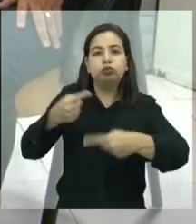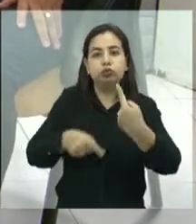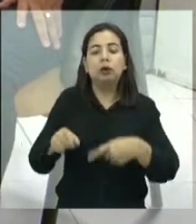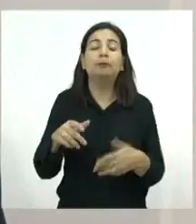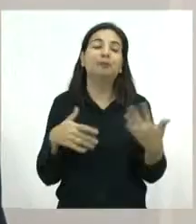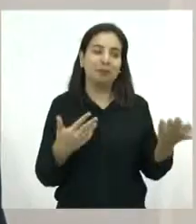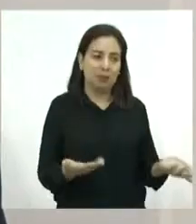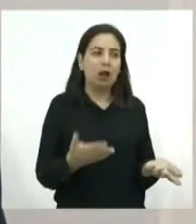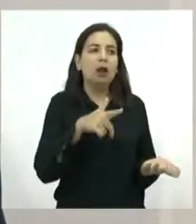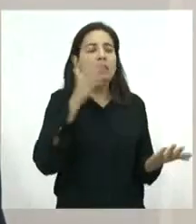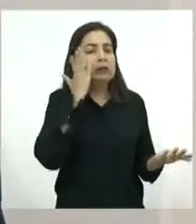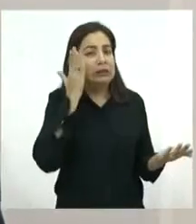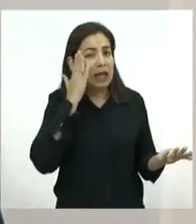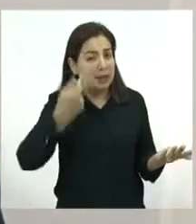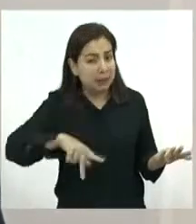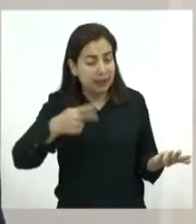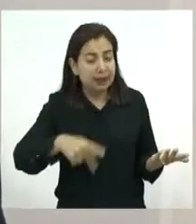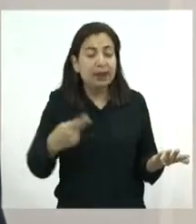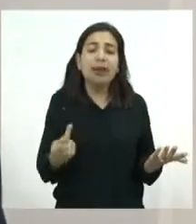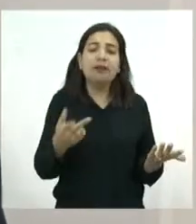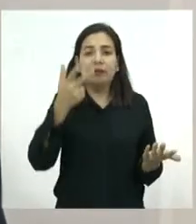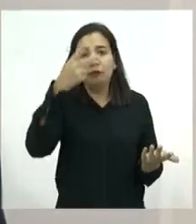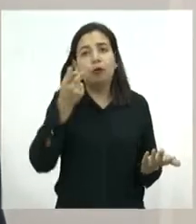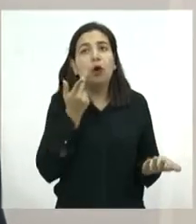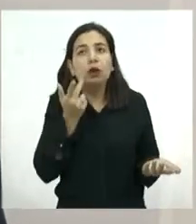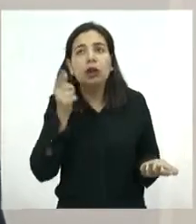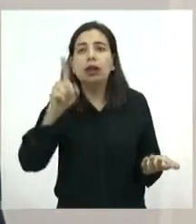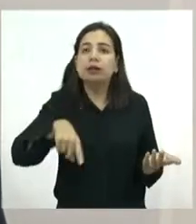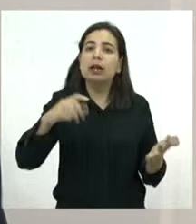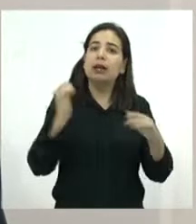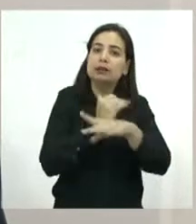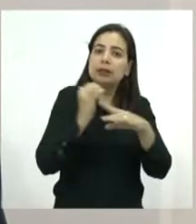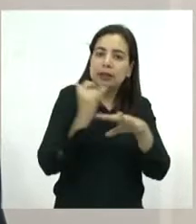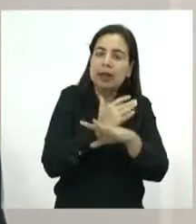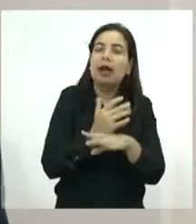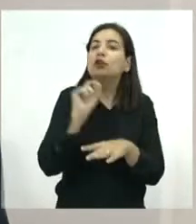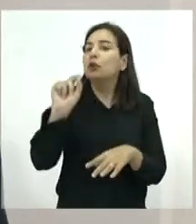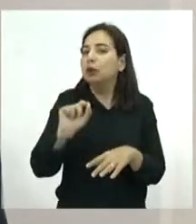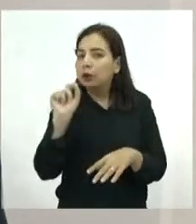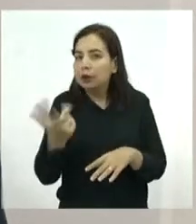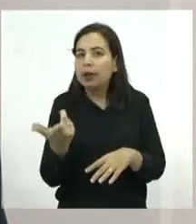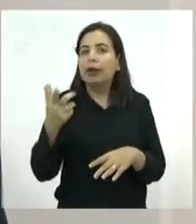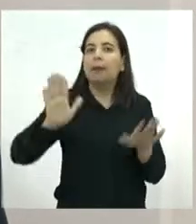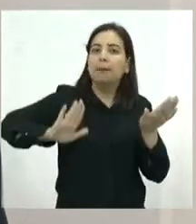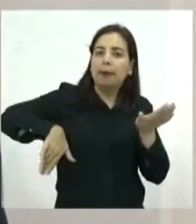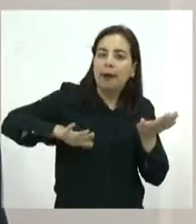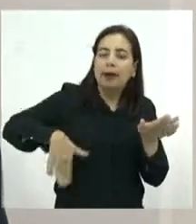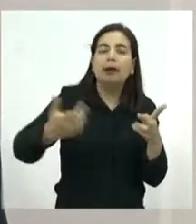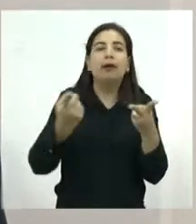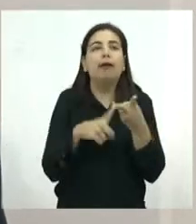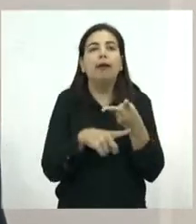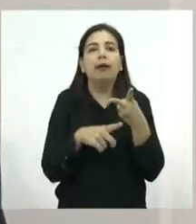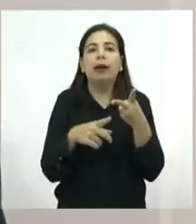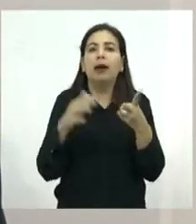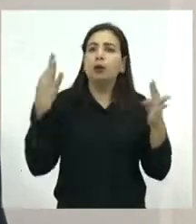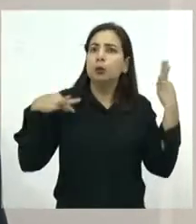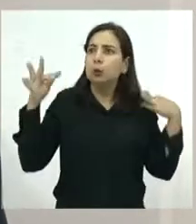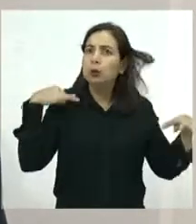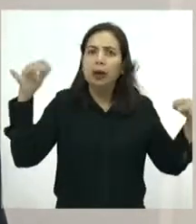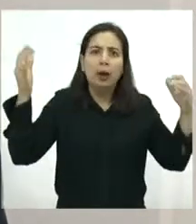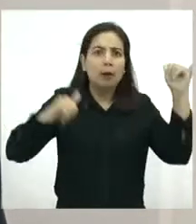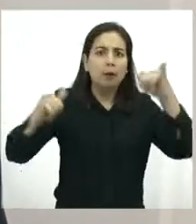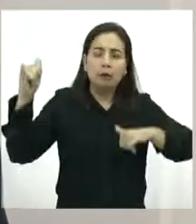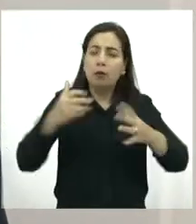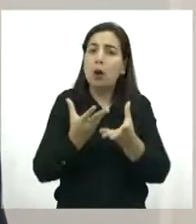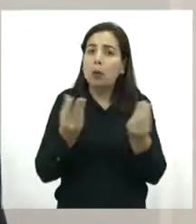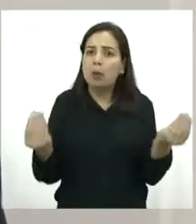turística, Fortaleza é uma cidade praiana, Fortaleza é uma cidade muito acolhedora, né? Nós temos aí um povo muito